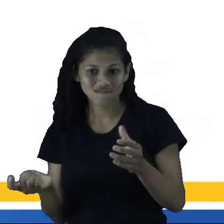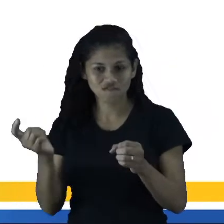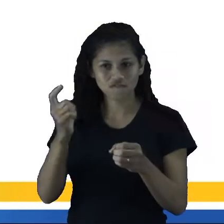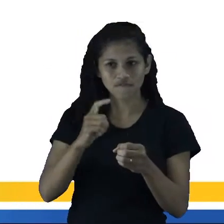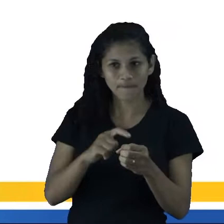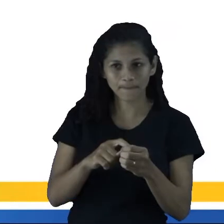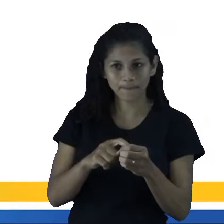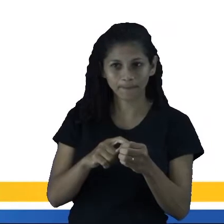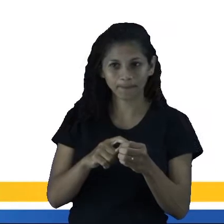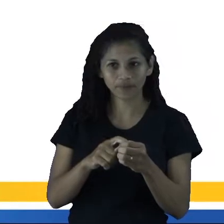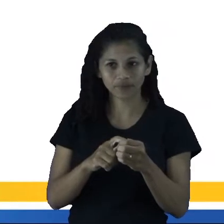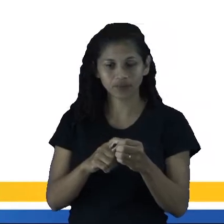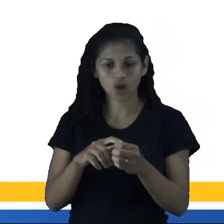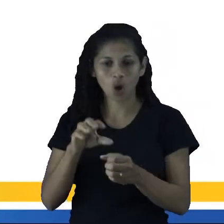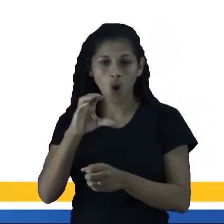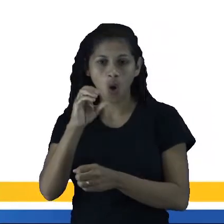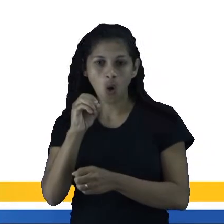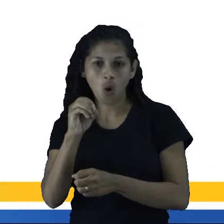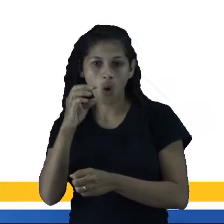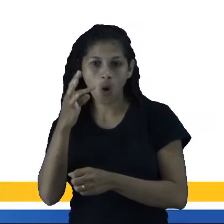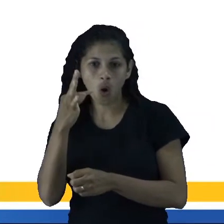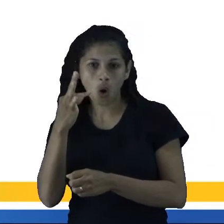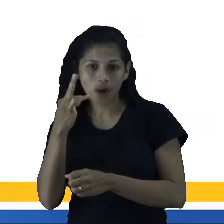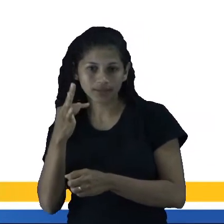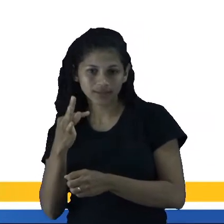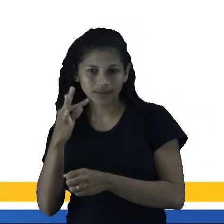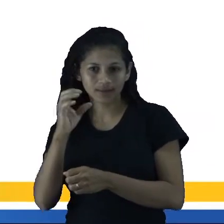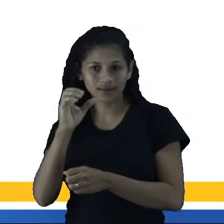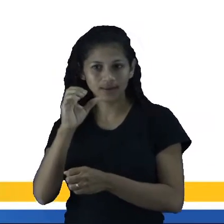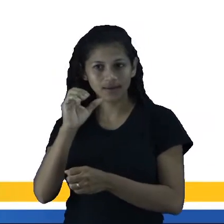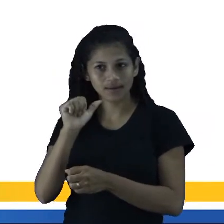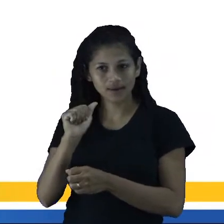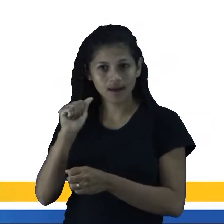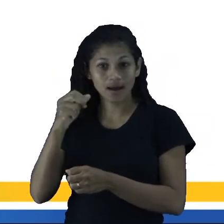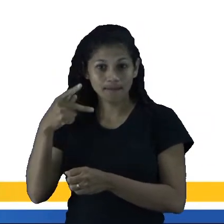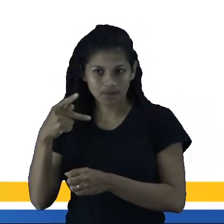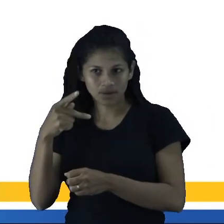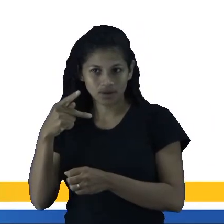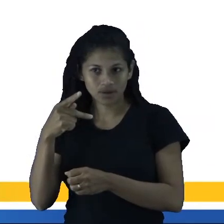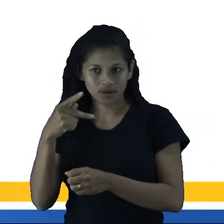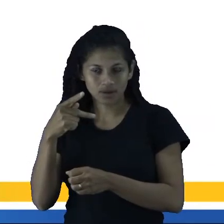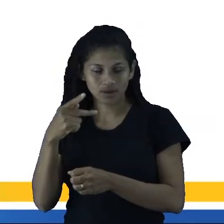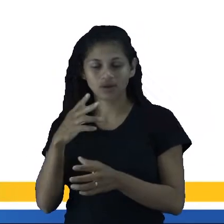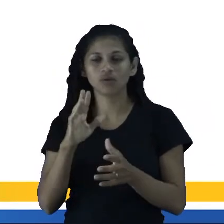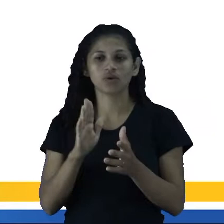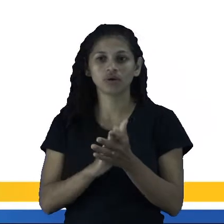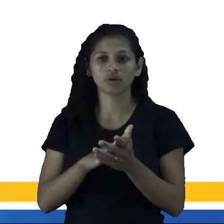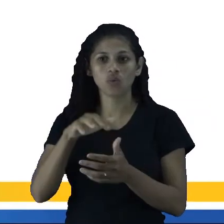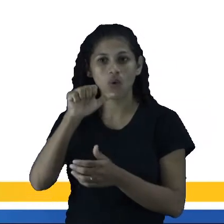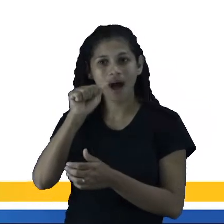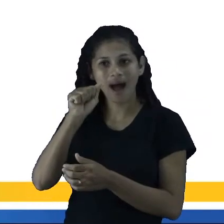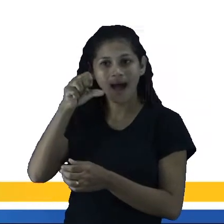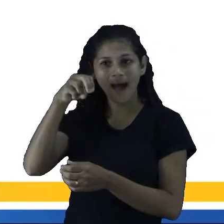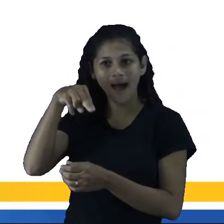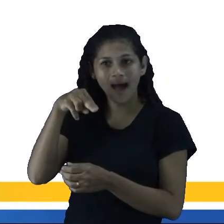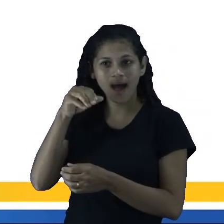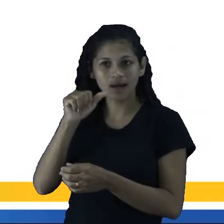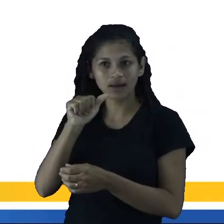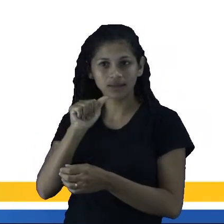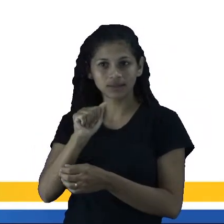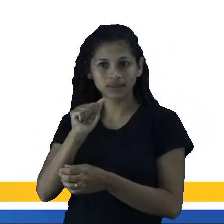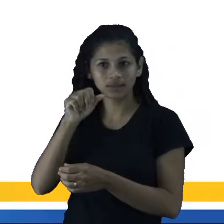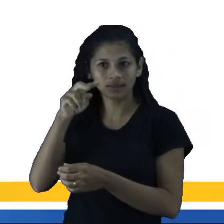TAP aqui, ó, significa o quê? É um anagrama da palavra original. Então eu vou trocar